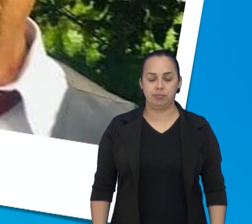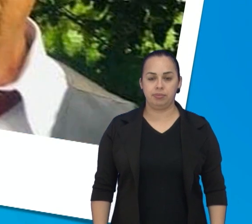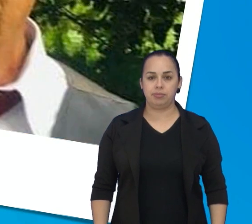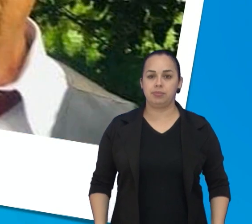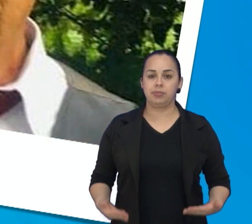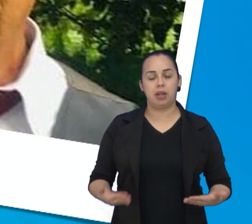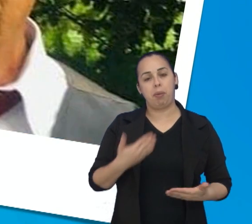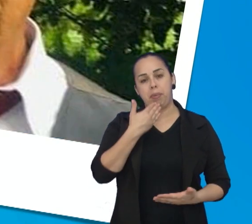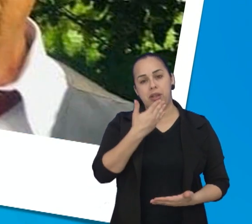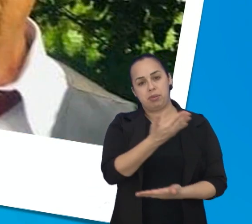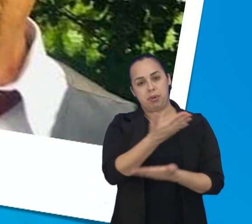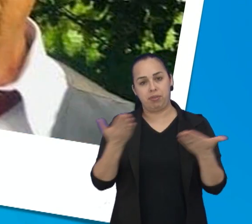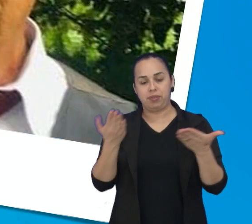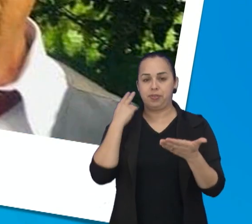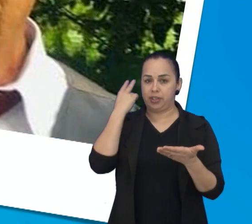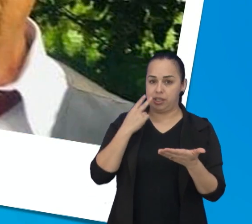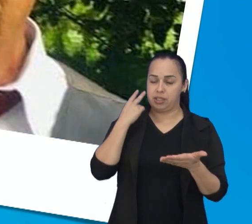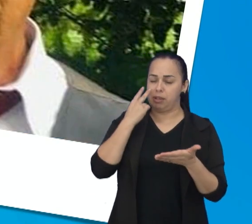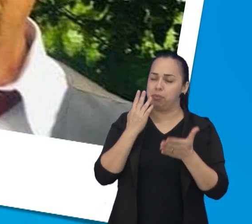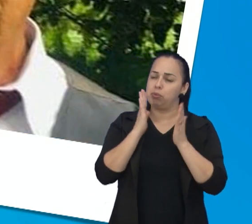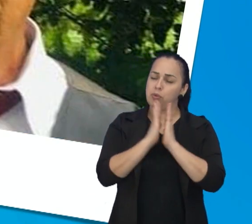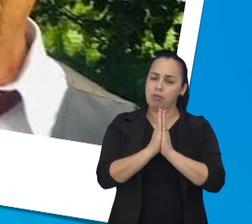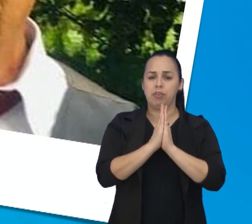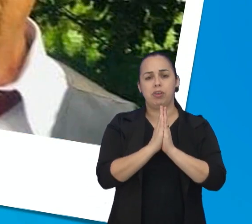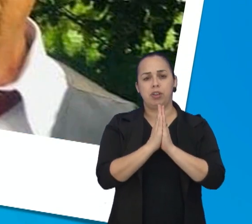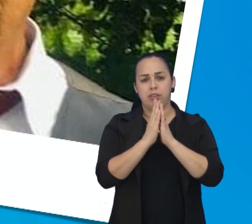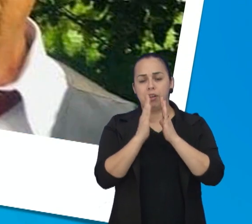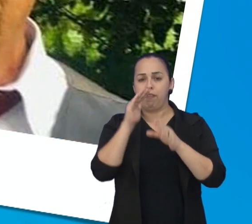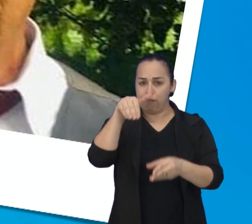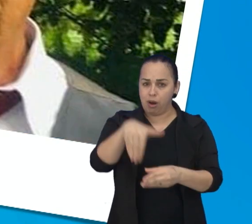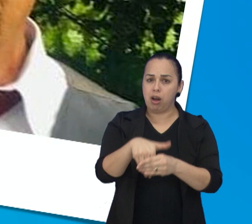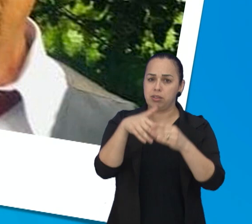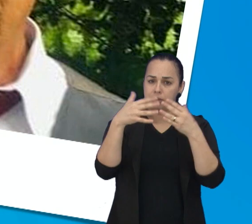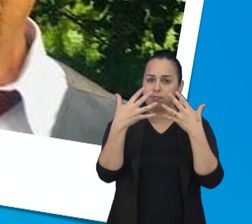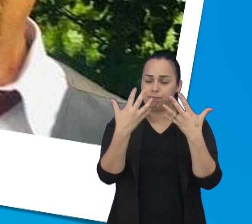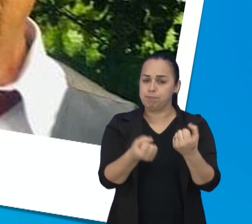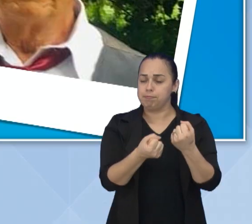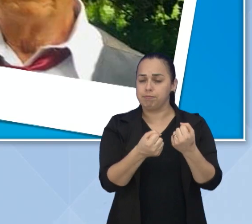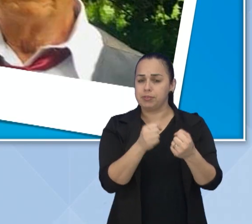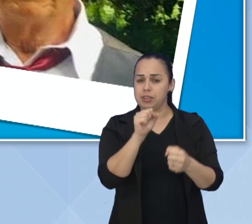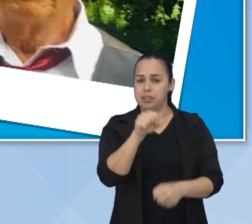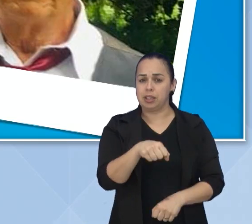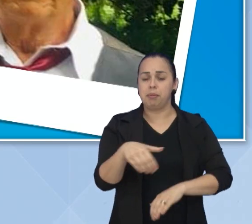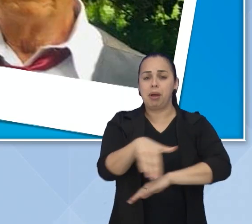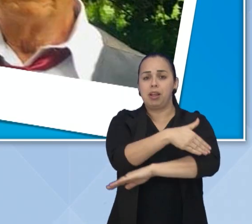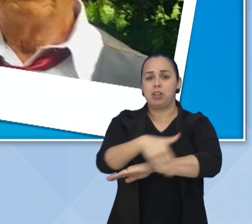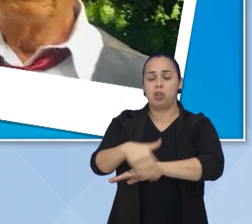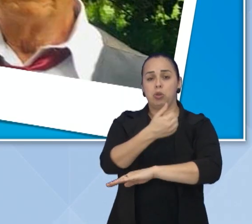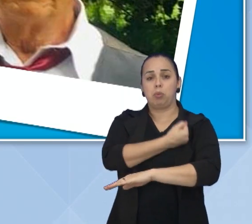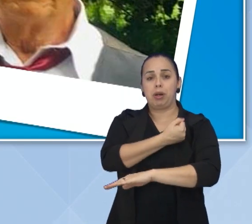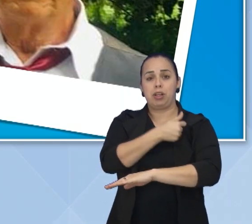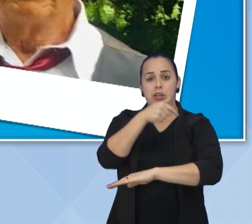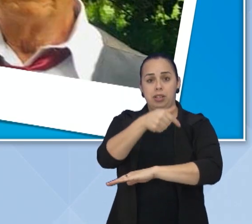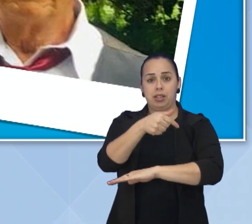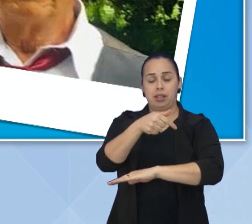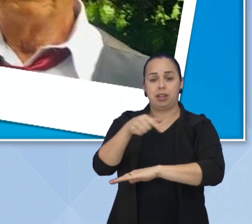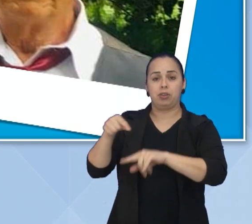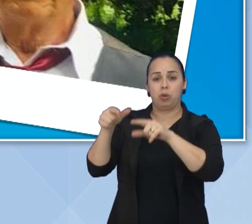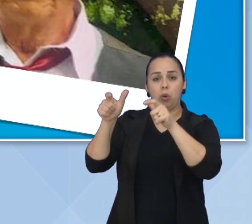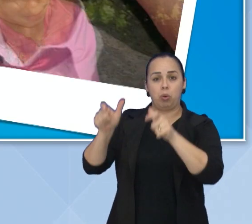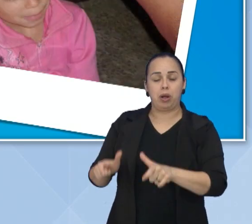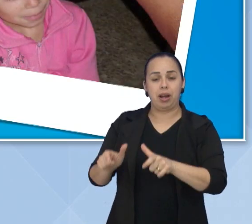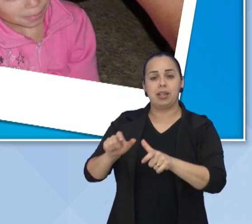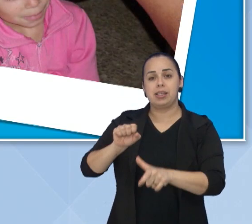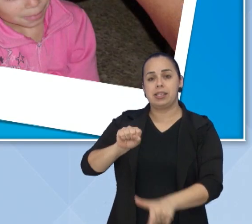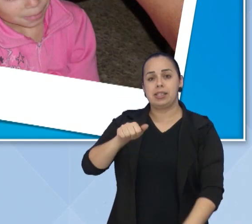Então peço a todos os padres aí de maneira unânime, por favor, que a gente possa fazer hoje a denominação da Rua 7, no loteamento Santa Lúcia